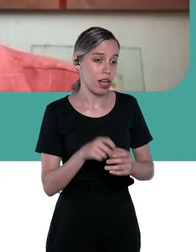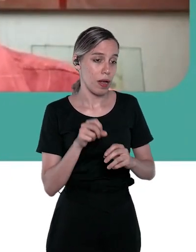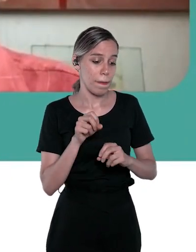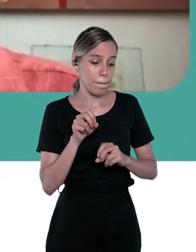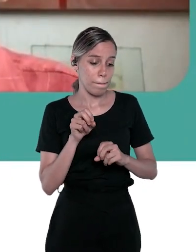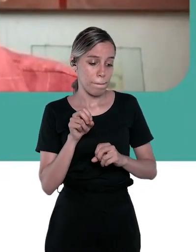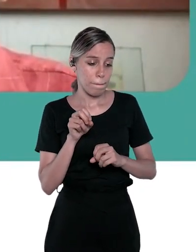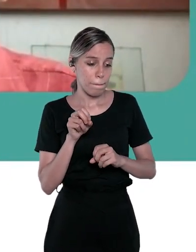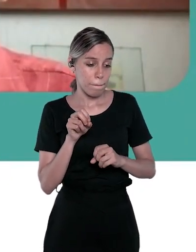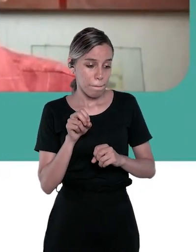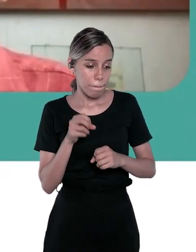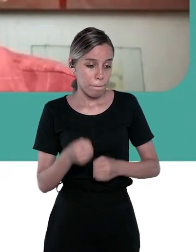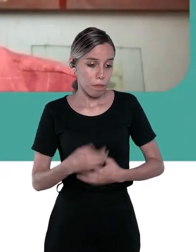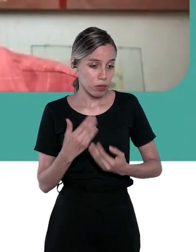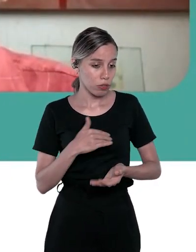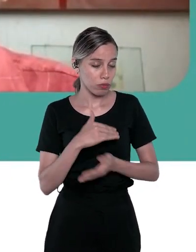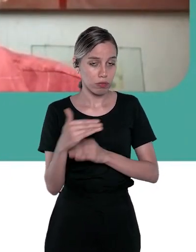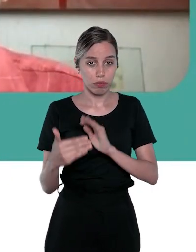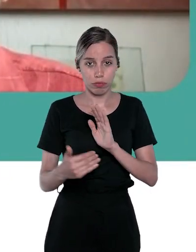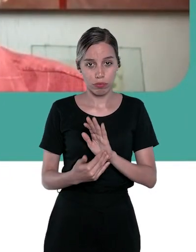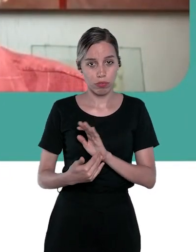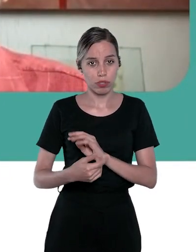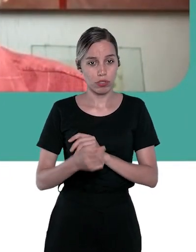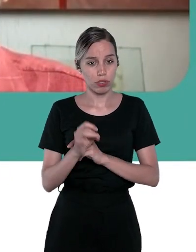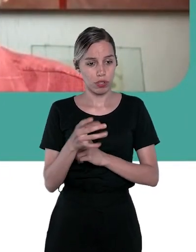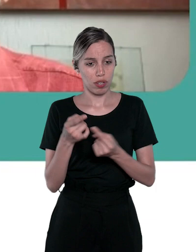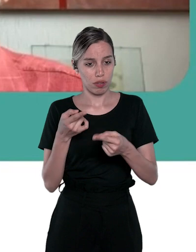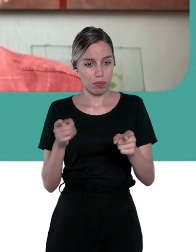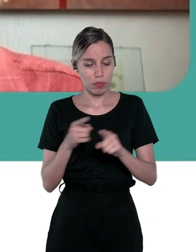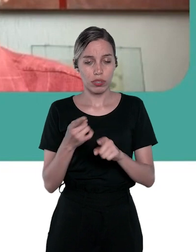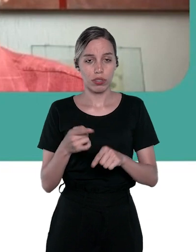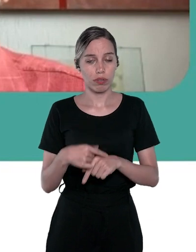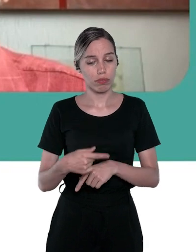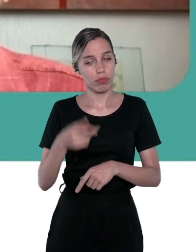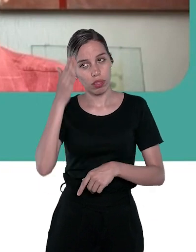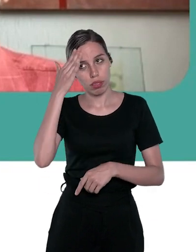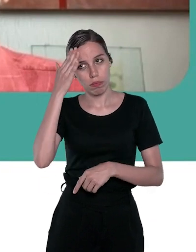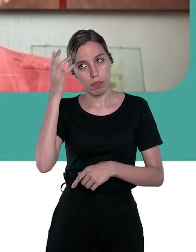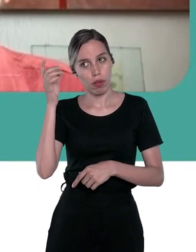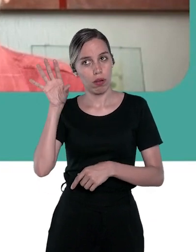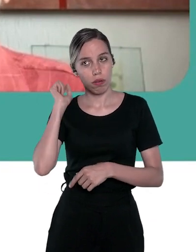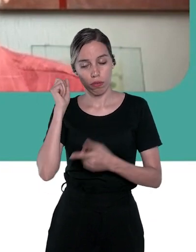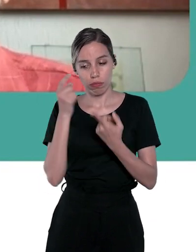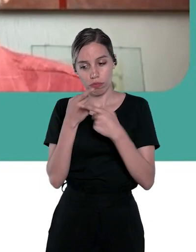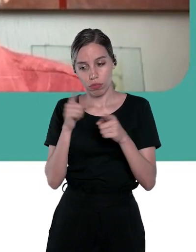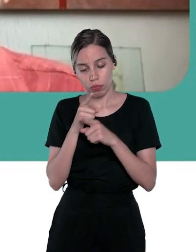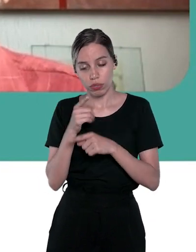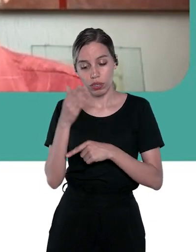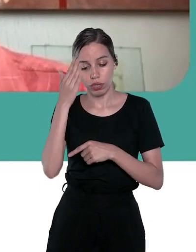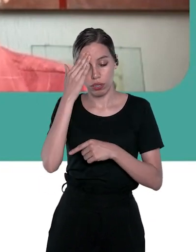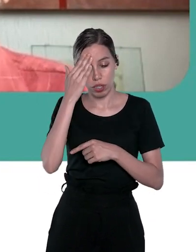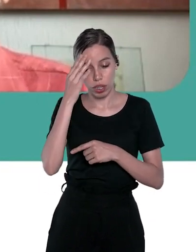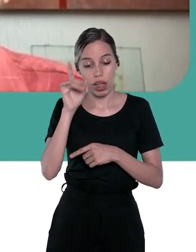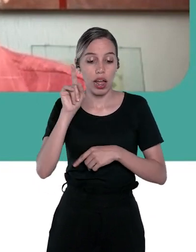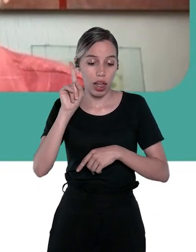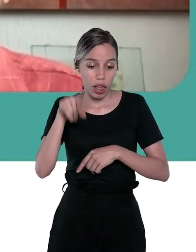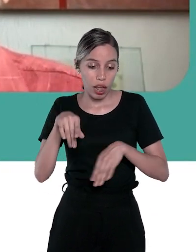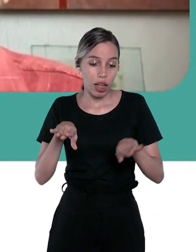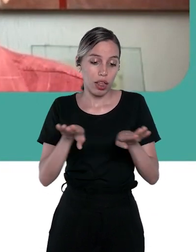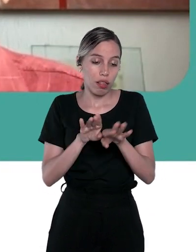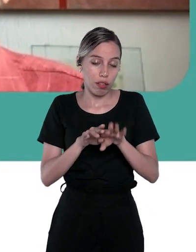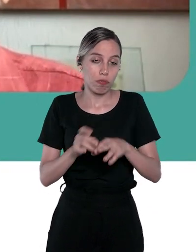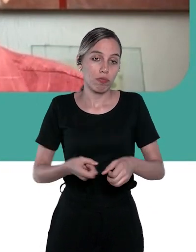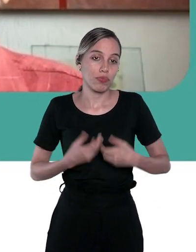está alimentando, né? Da arte, da poesia de alguma forma. É, vamos falar